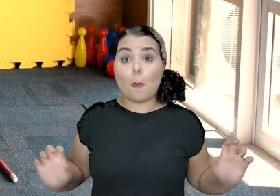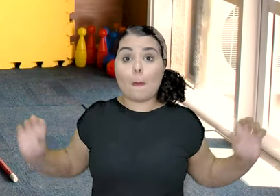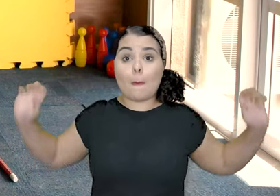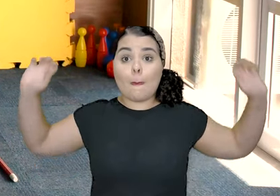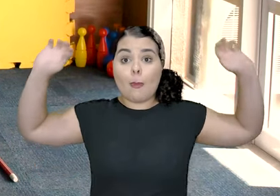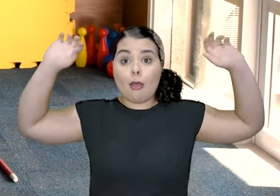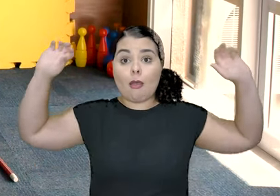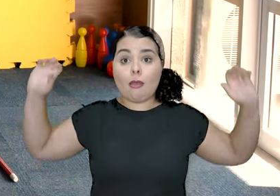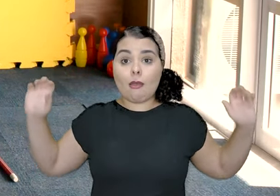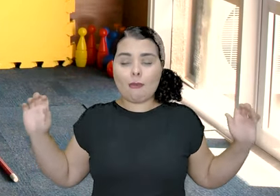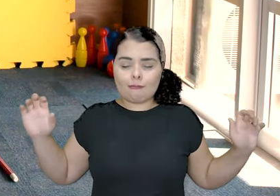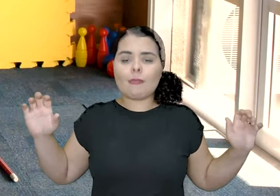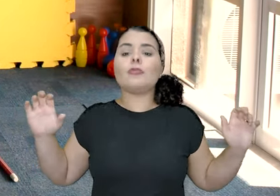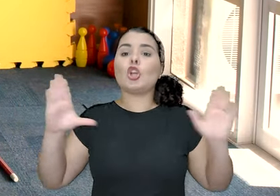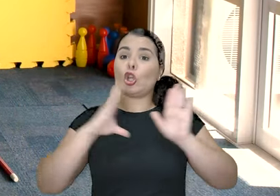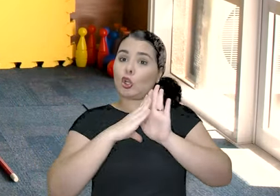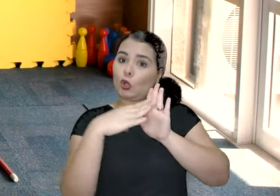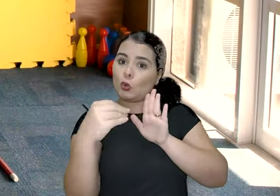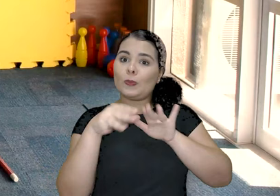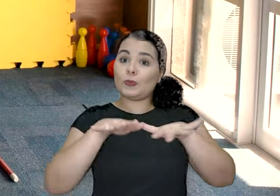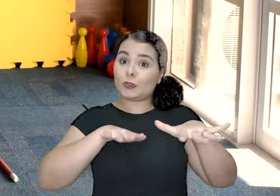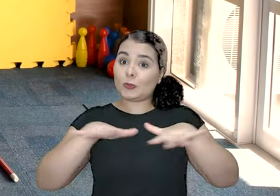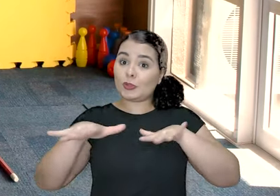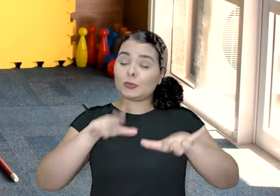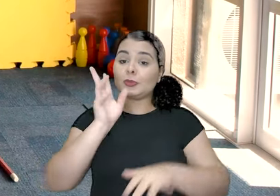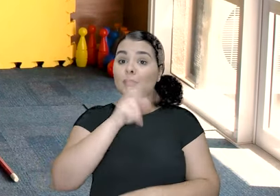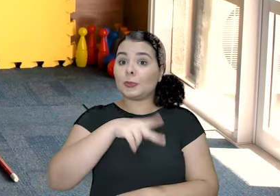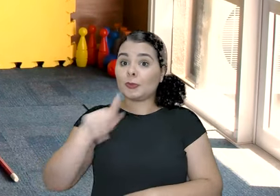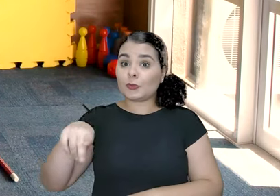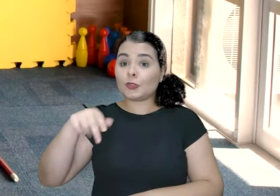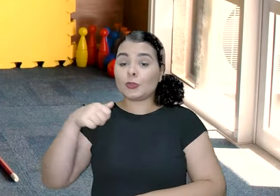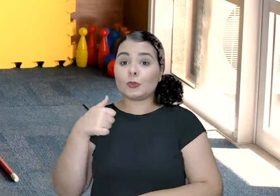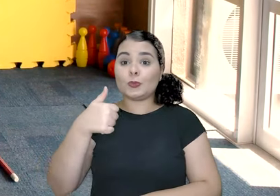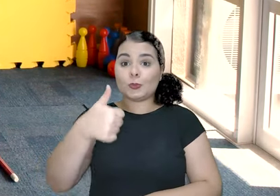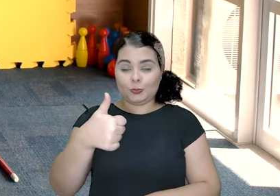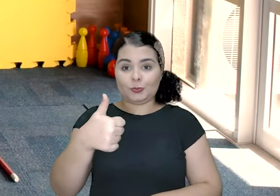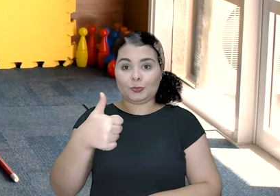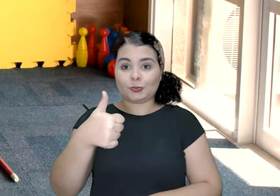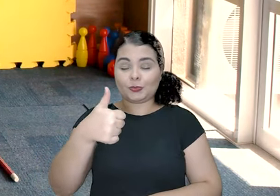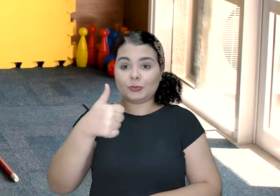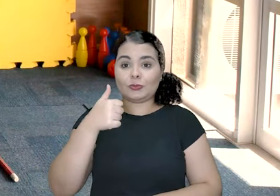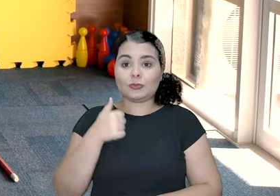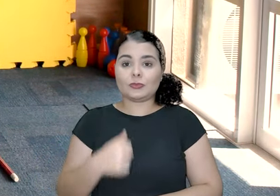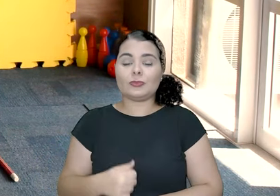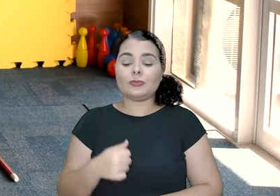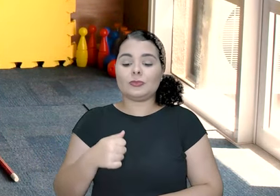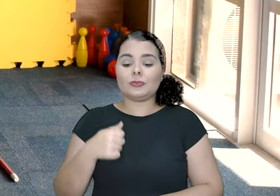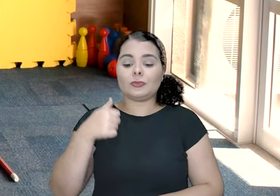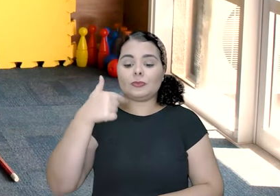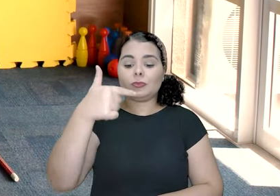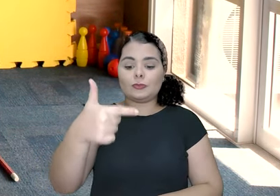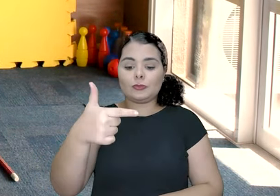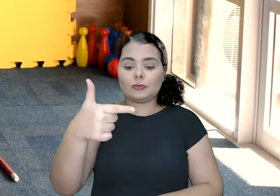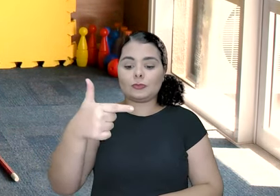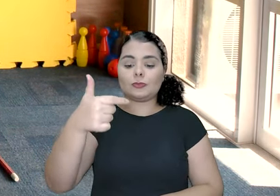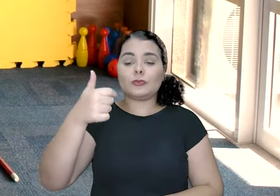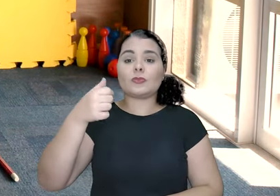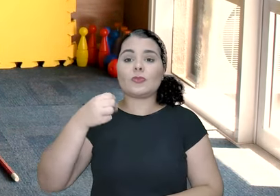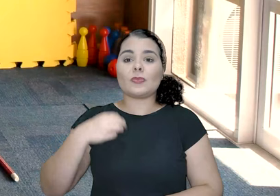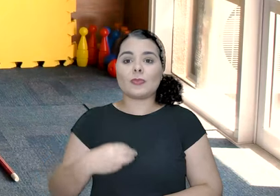desce. Podemos começar? Lá vai. E um, desceu.